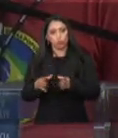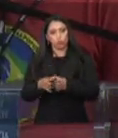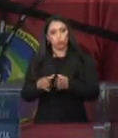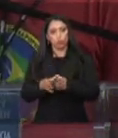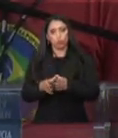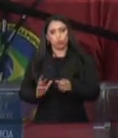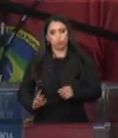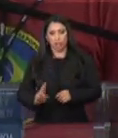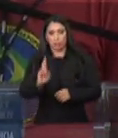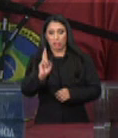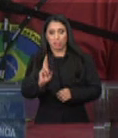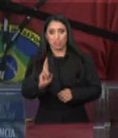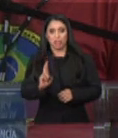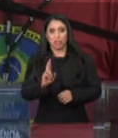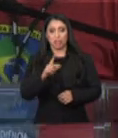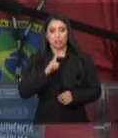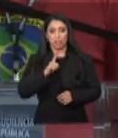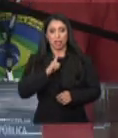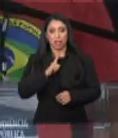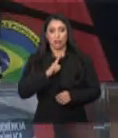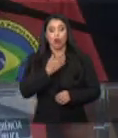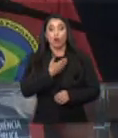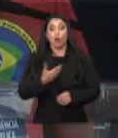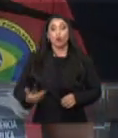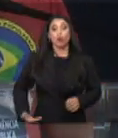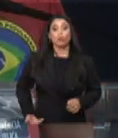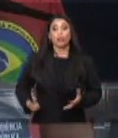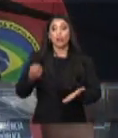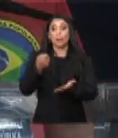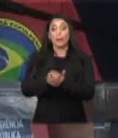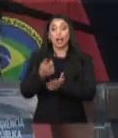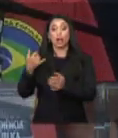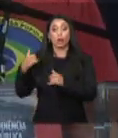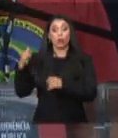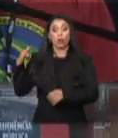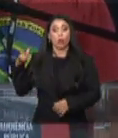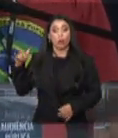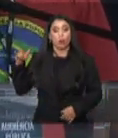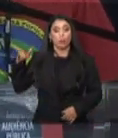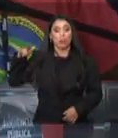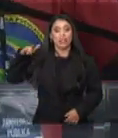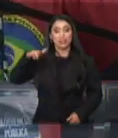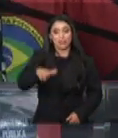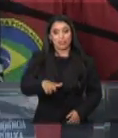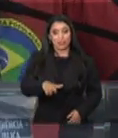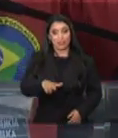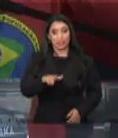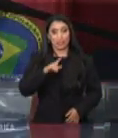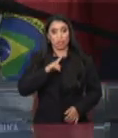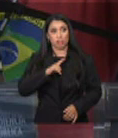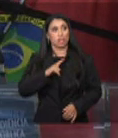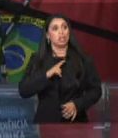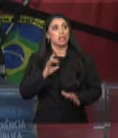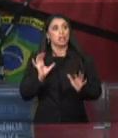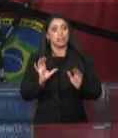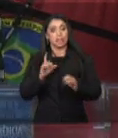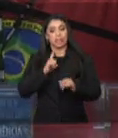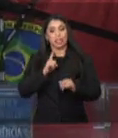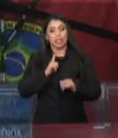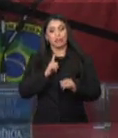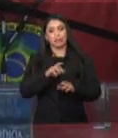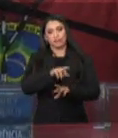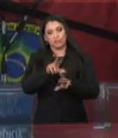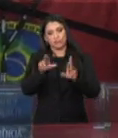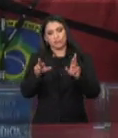muitas vezes eu vim para cá com passagem diária do governo e nós viemos para cá com o apoio de uma de uma campanha que vários